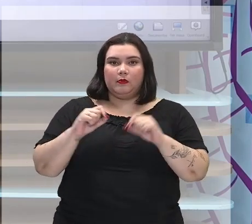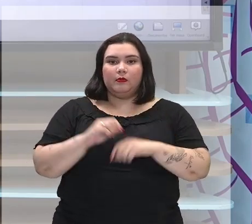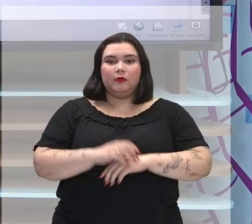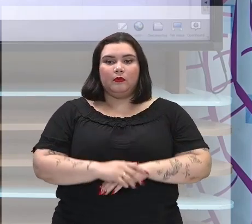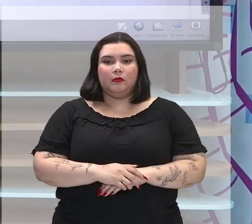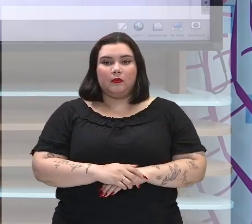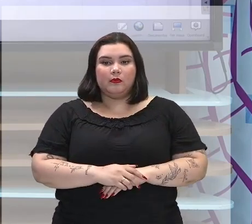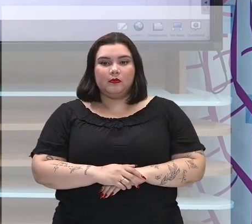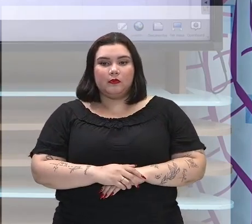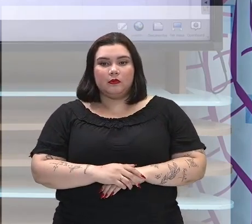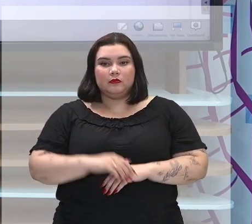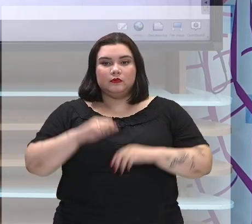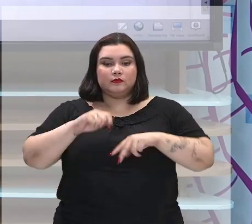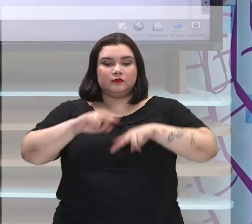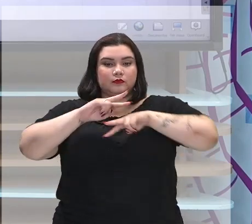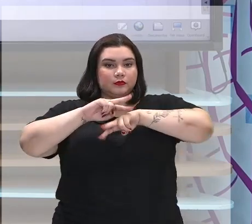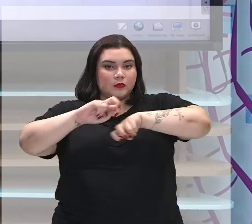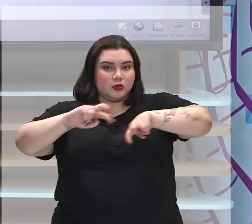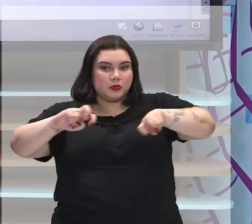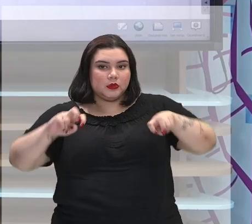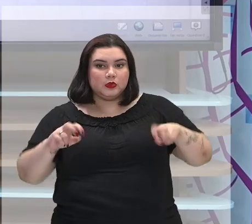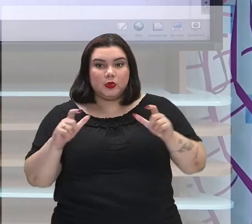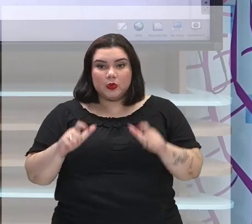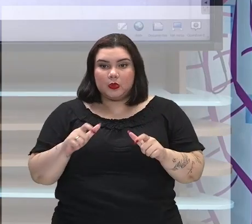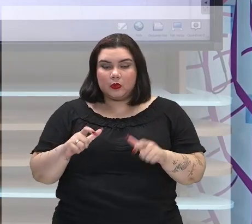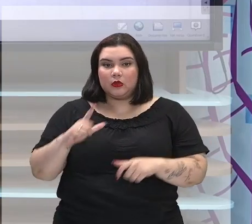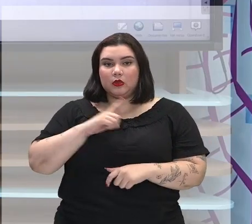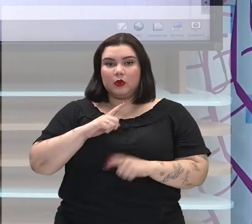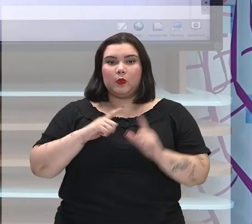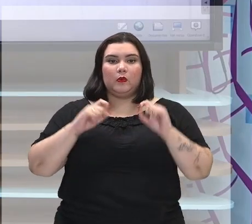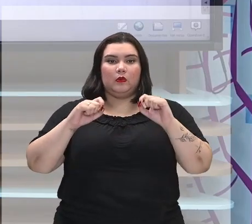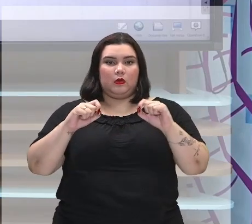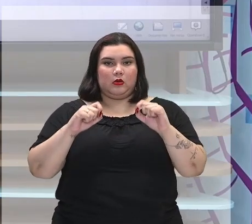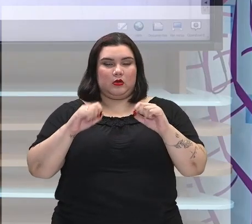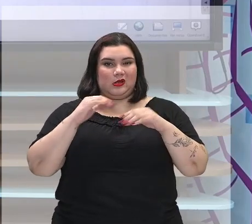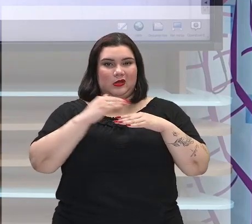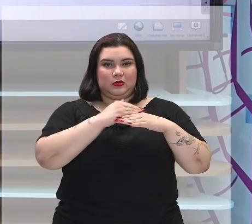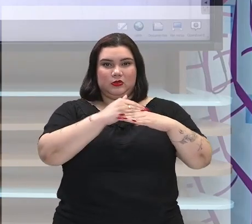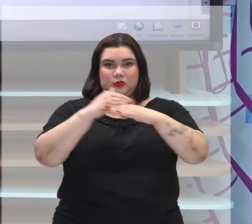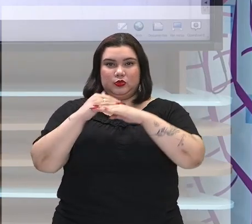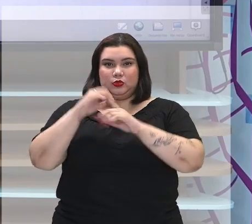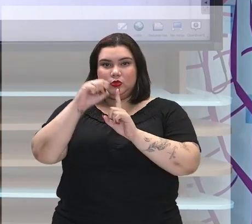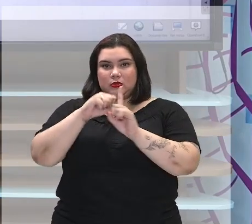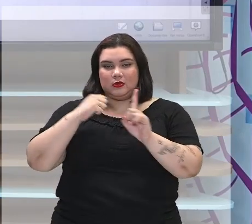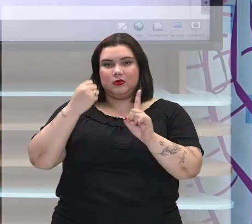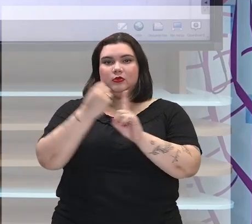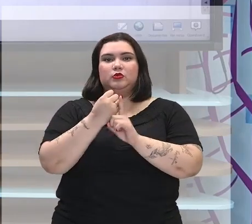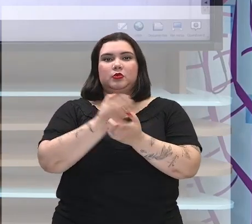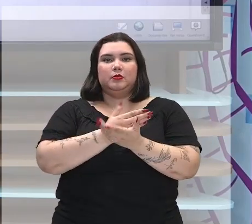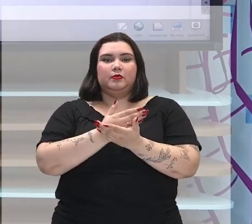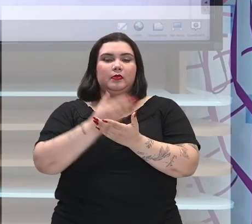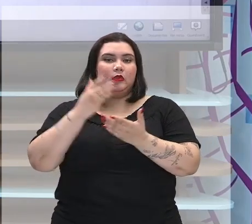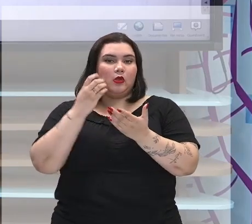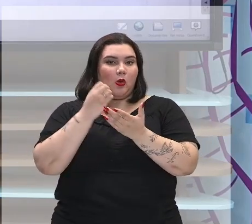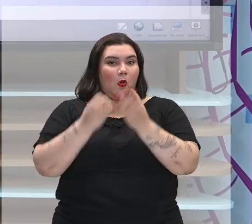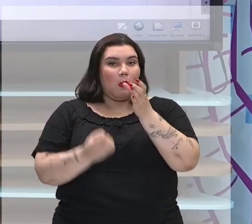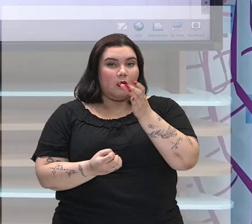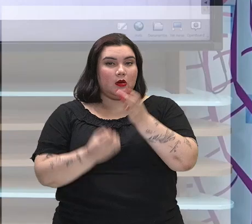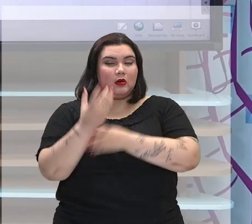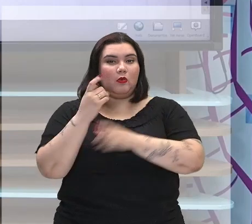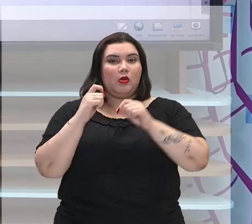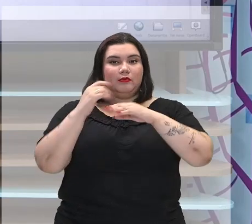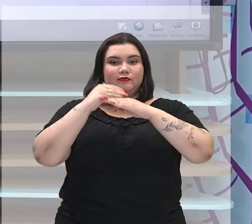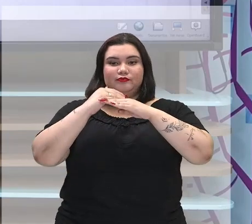desse território, gerando o quê? Uma desigualdade social absurda. Afinal de contas, toda